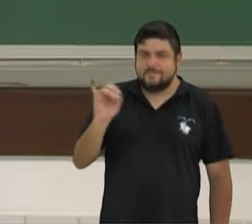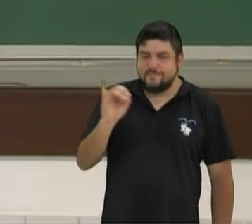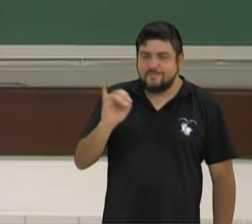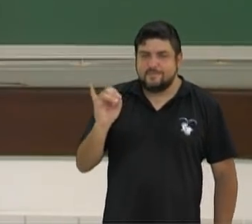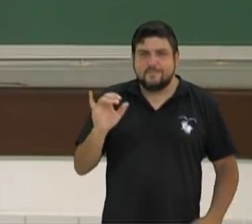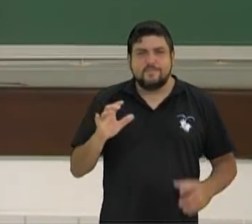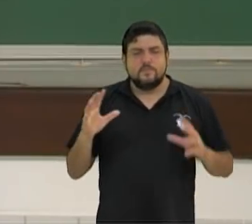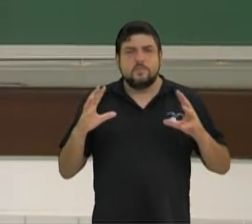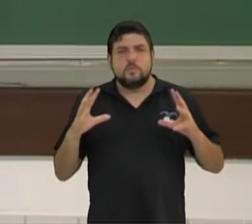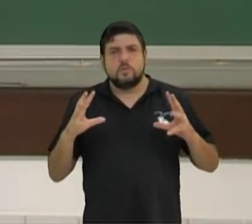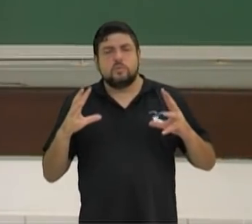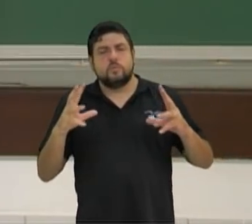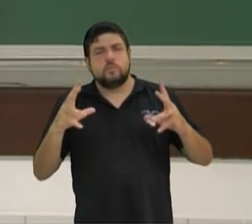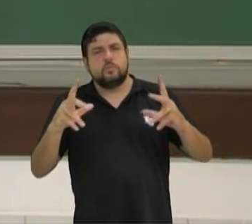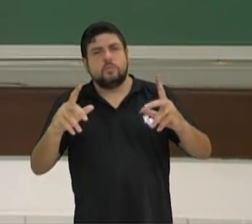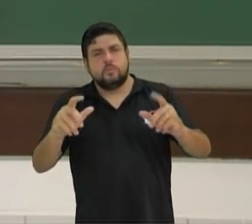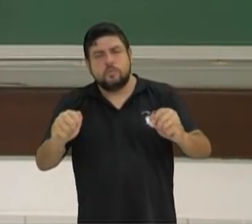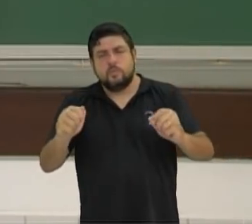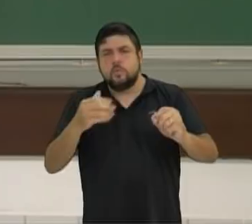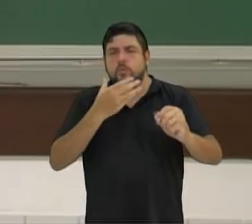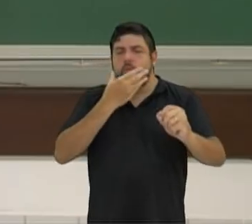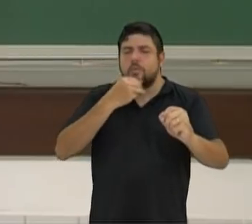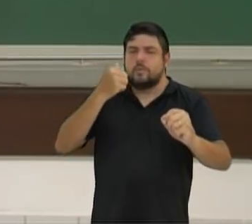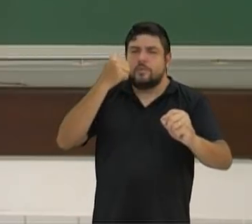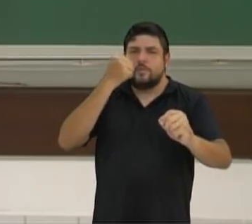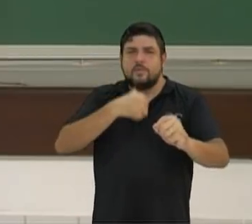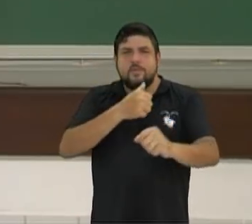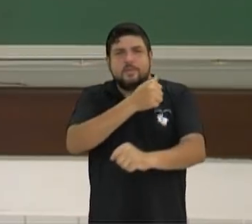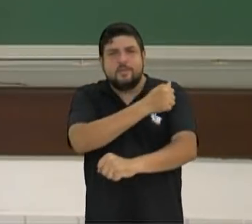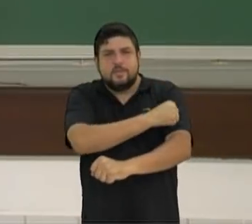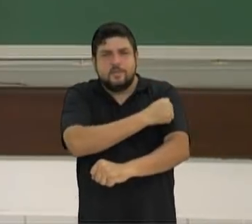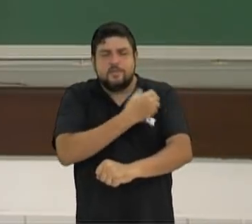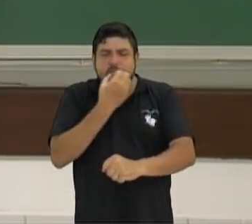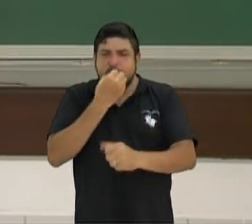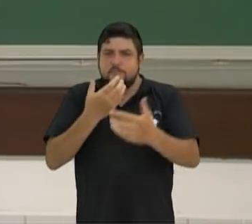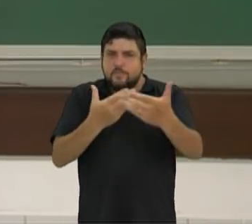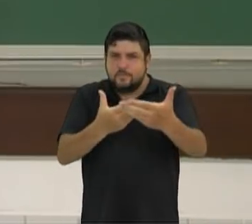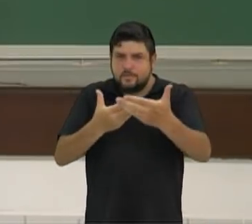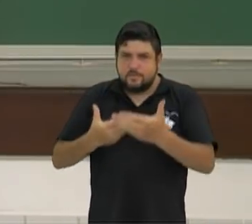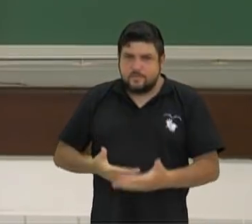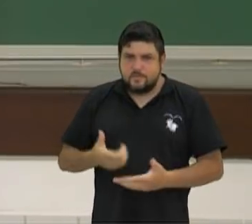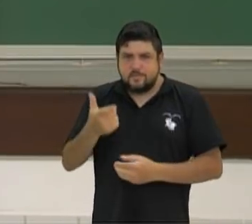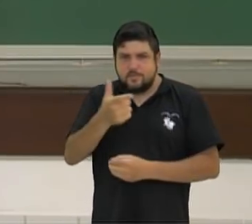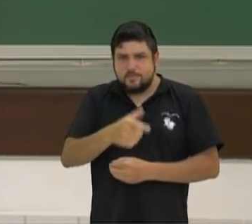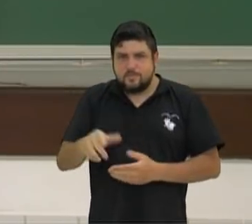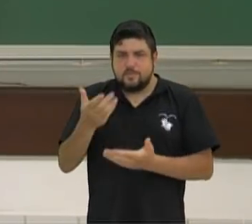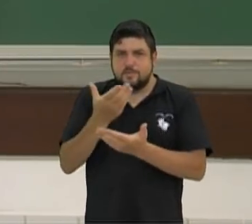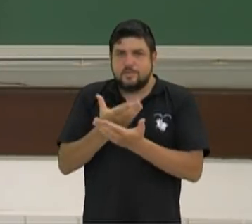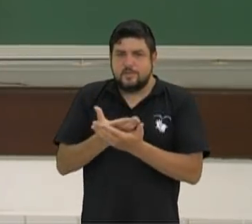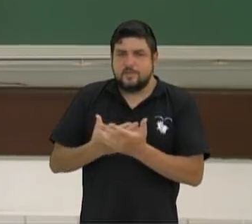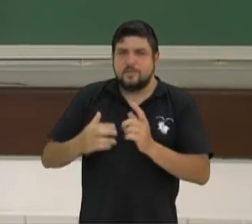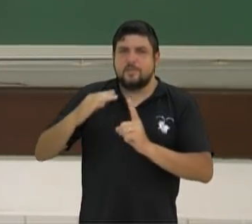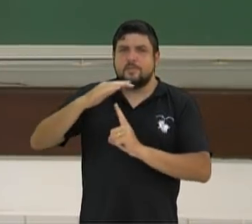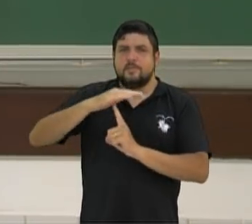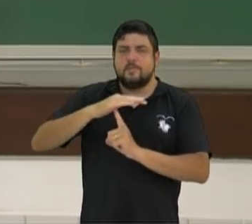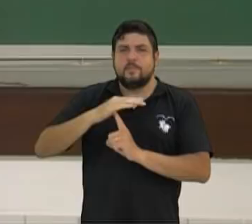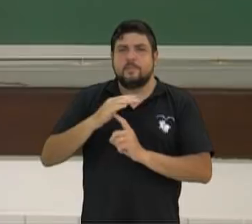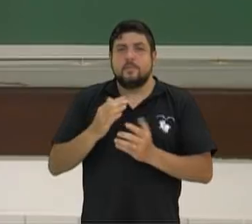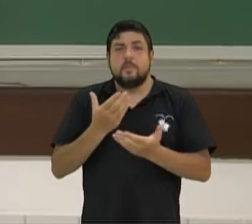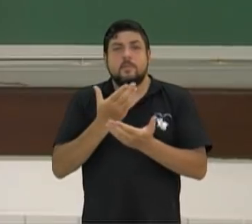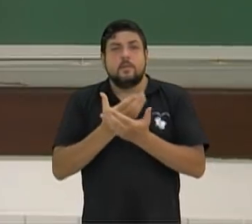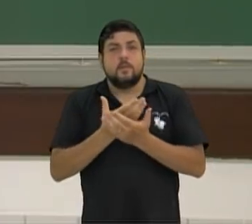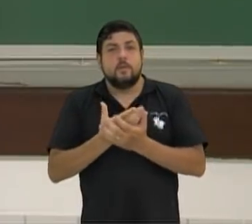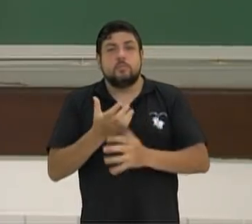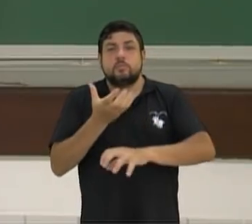Olá! Sejam todos e todas muito bem-vindos a mais uma aula Paraná, aula de ensino